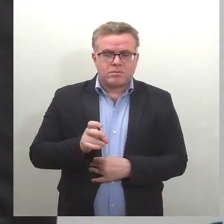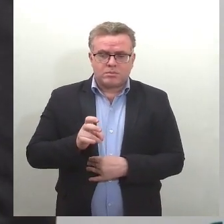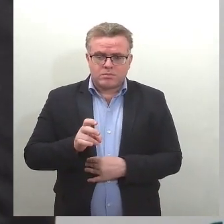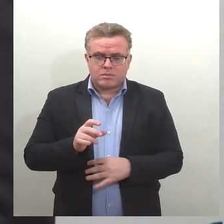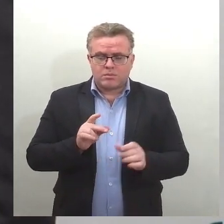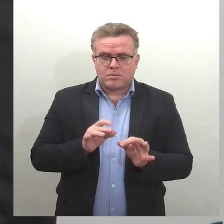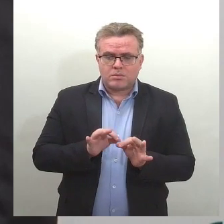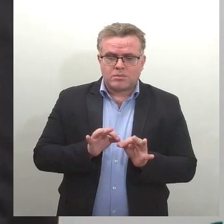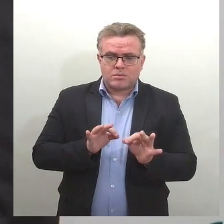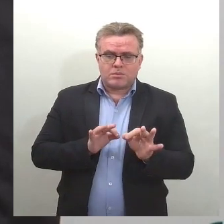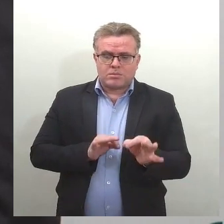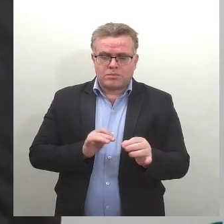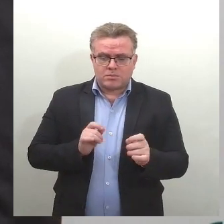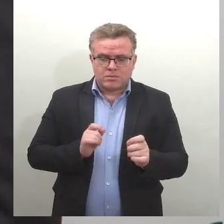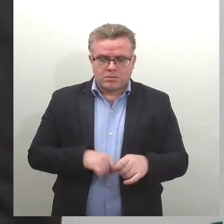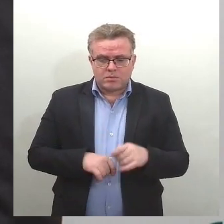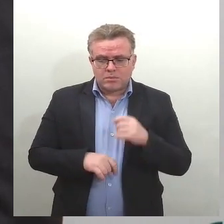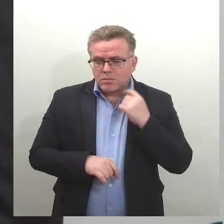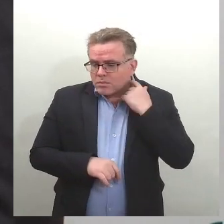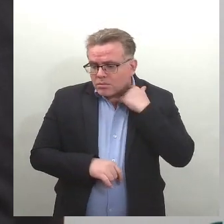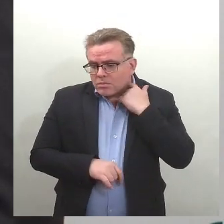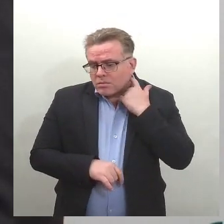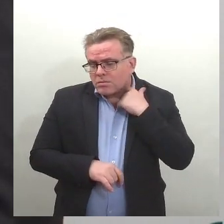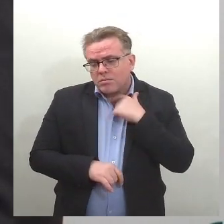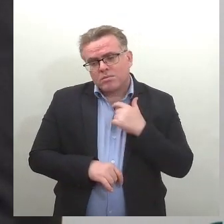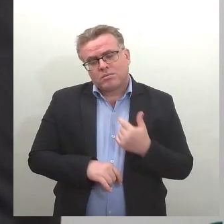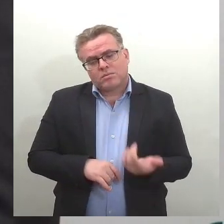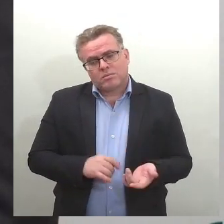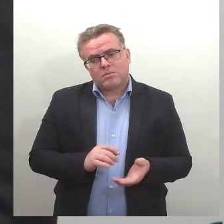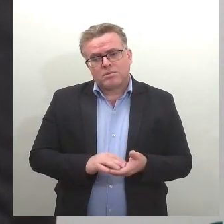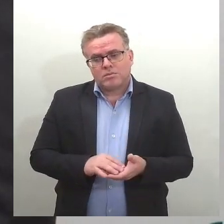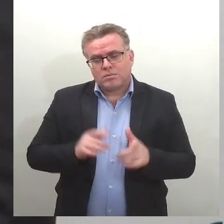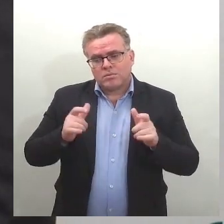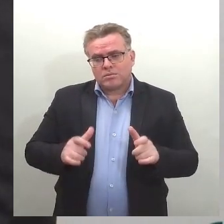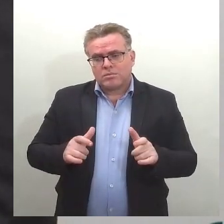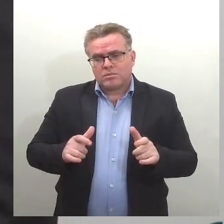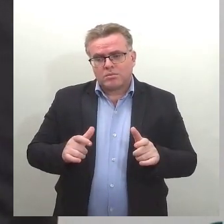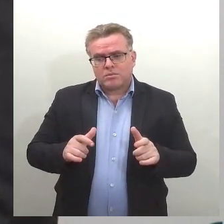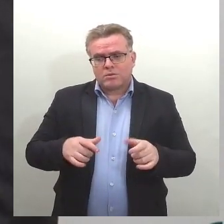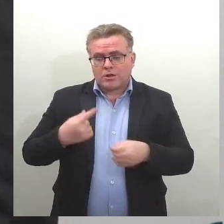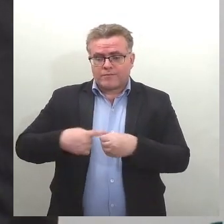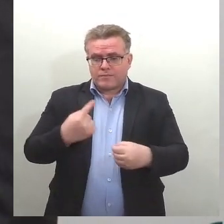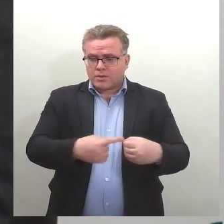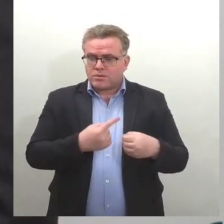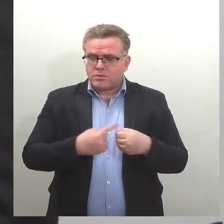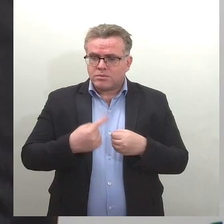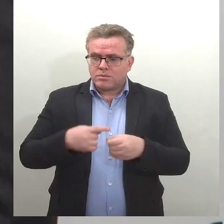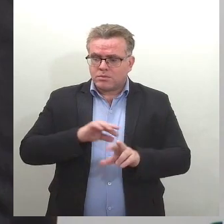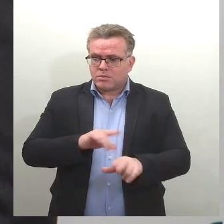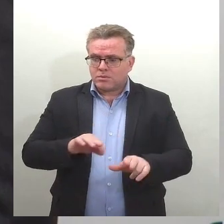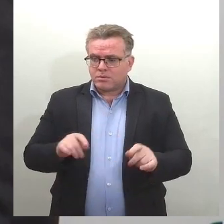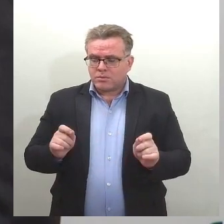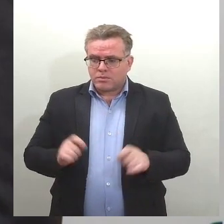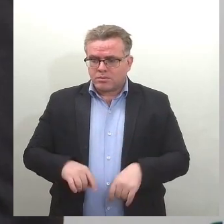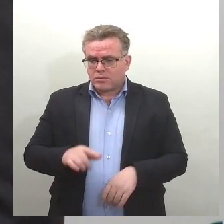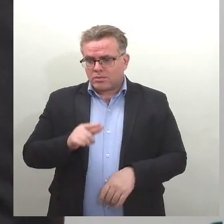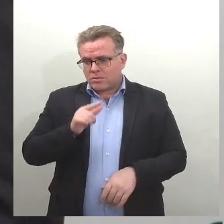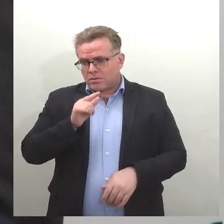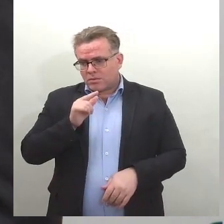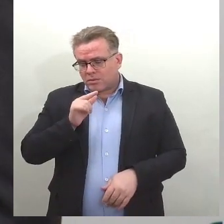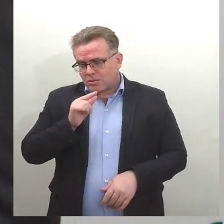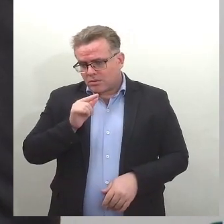Francisco, lá em Porto da Folha, em Poço Redondo, em Gararu, e que ainda não tem água tratada. Pior, nós